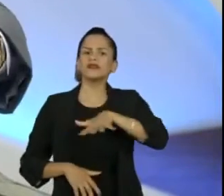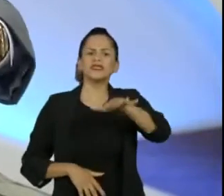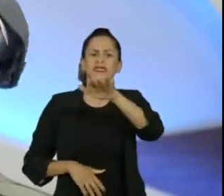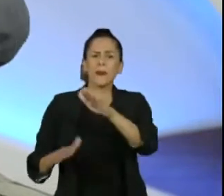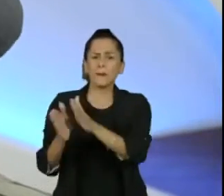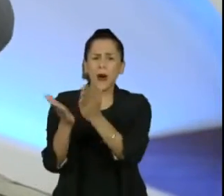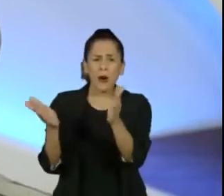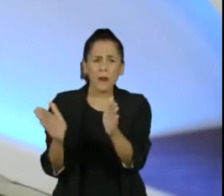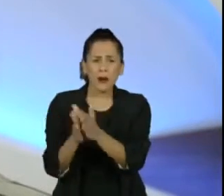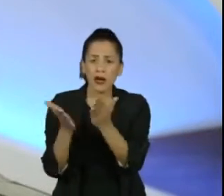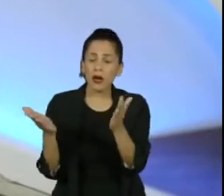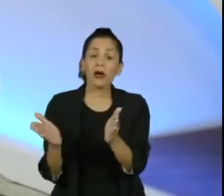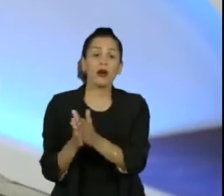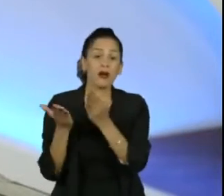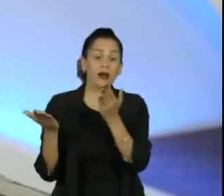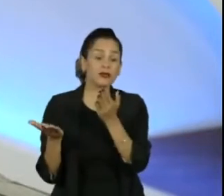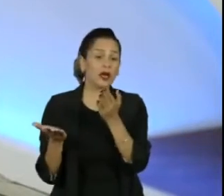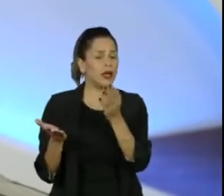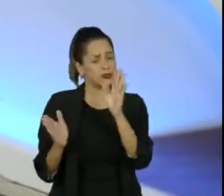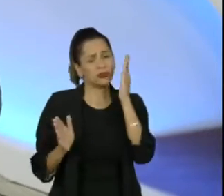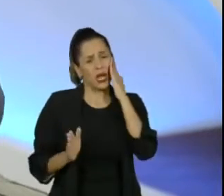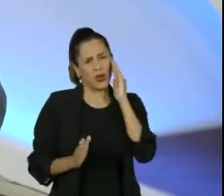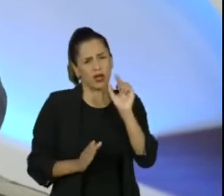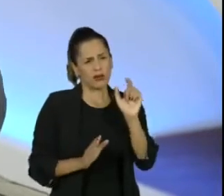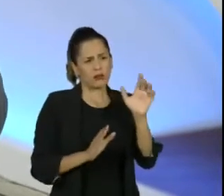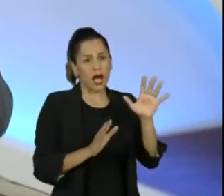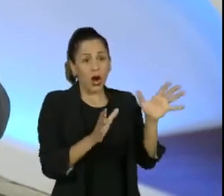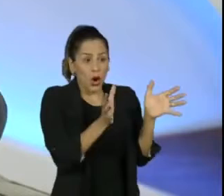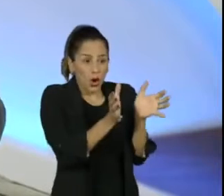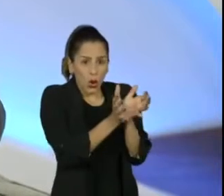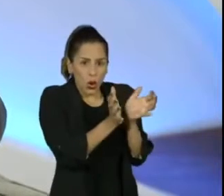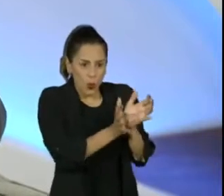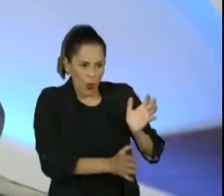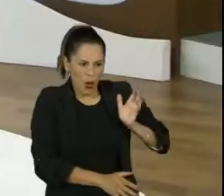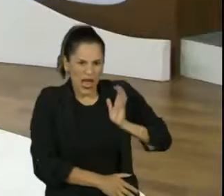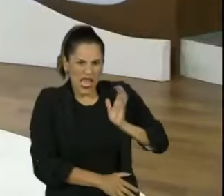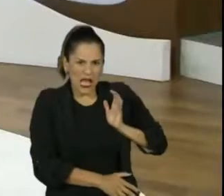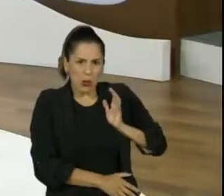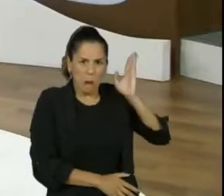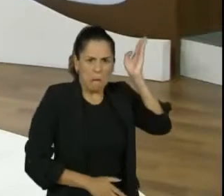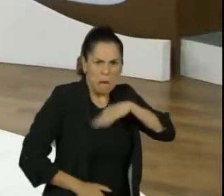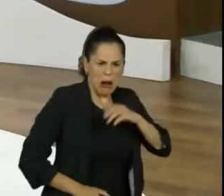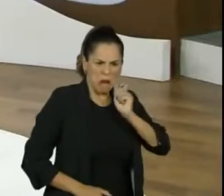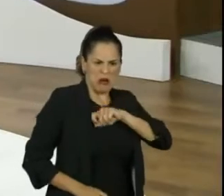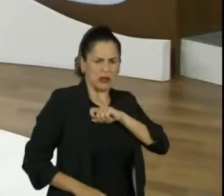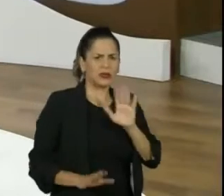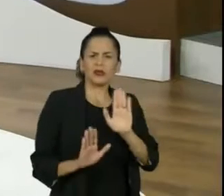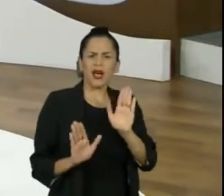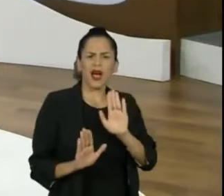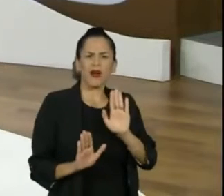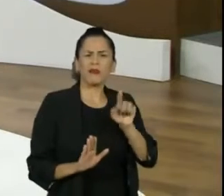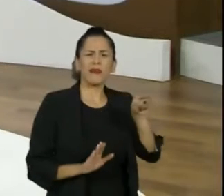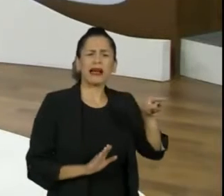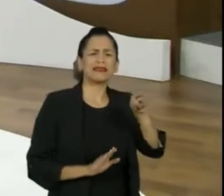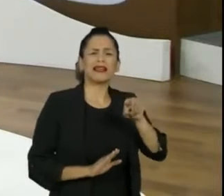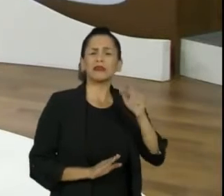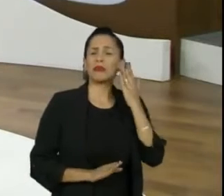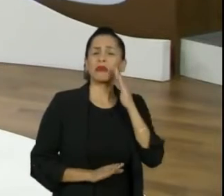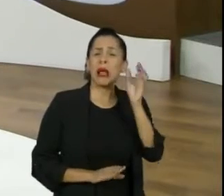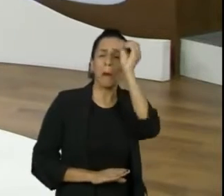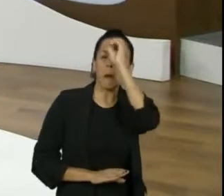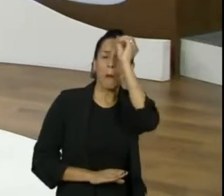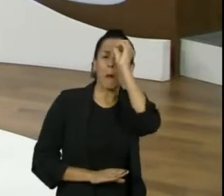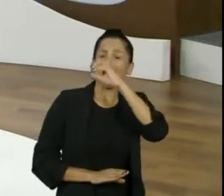má, ela só não conhece a pobreza. A elite ela não é perversa, ela não é... É porque ela não sabe o